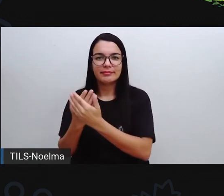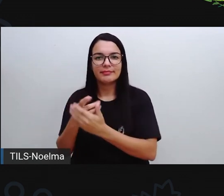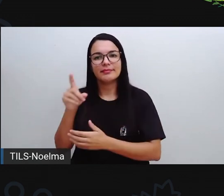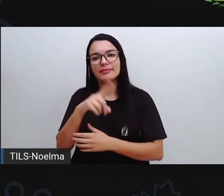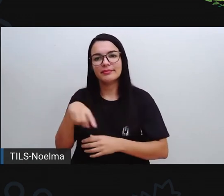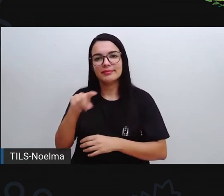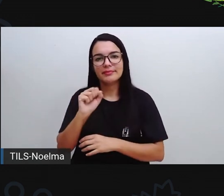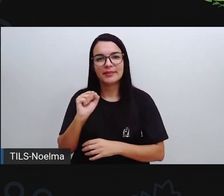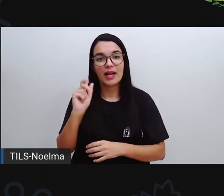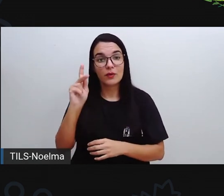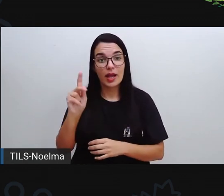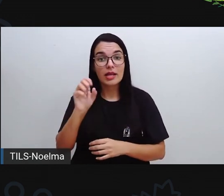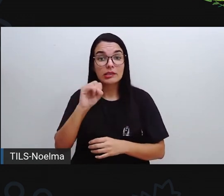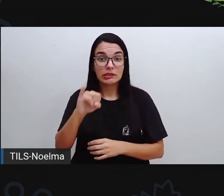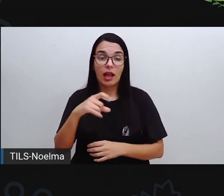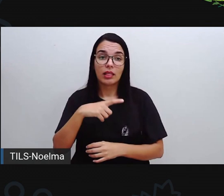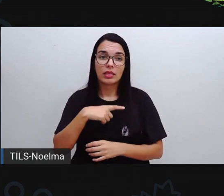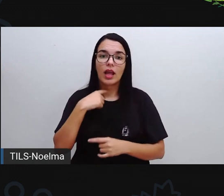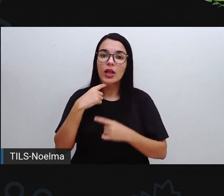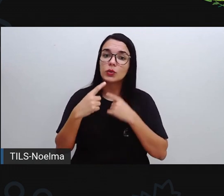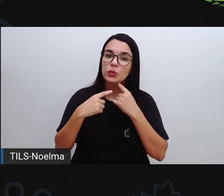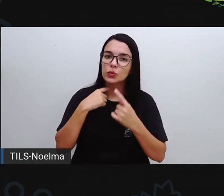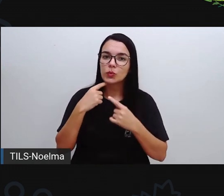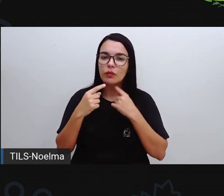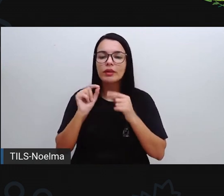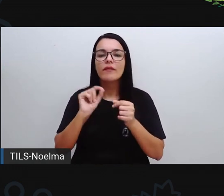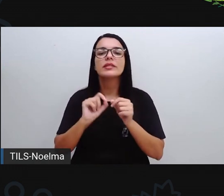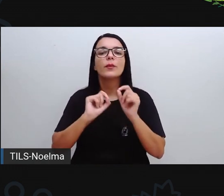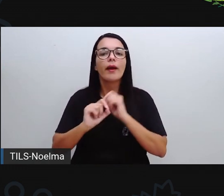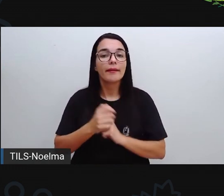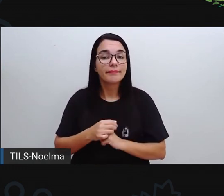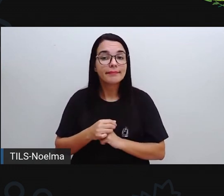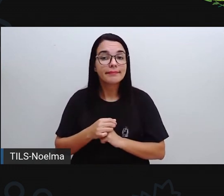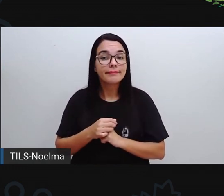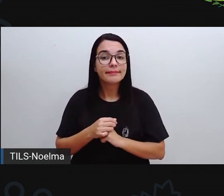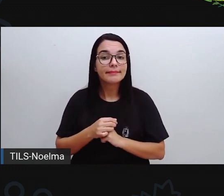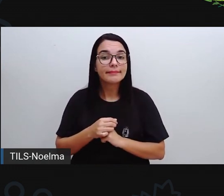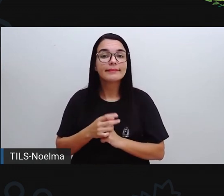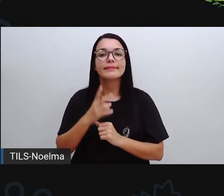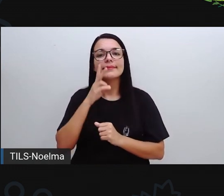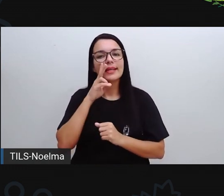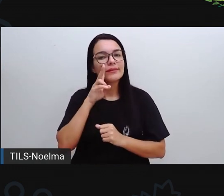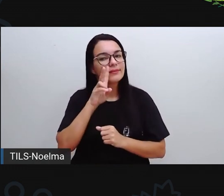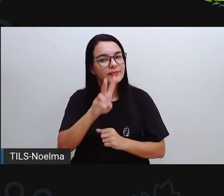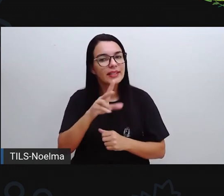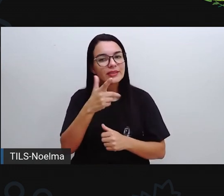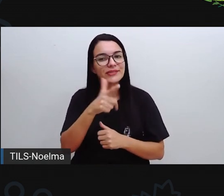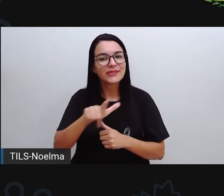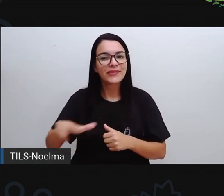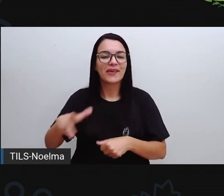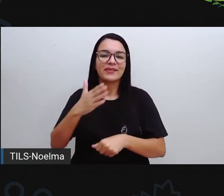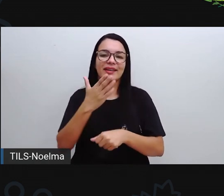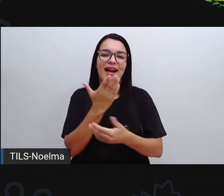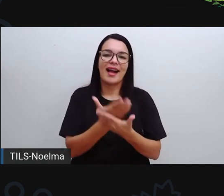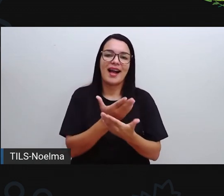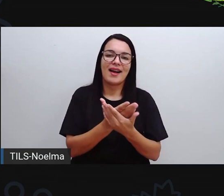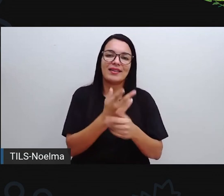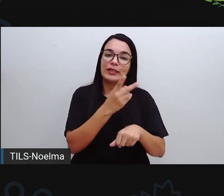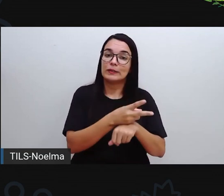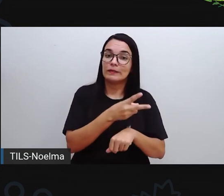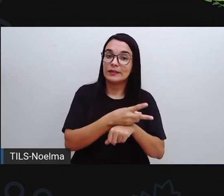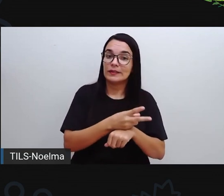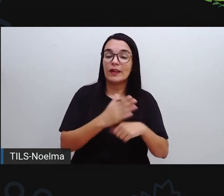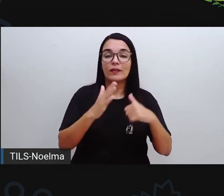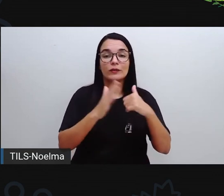vocês. Caso vocês tenham alguma dúvida, o que, que vocês vão fazer? O que, que a gente vem falando? Assista essa aula